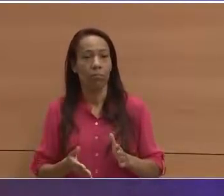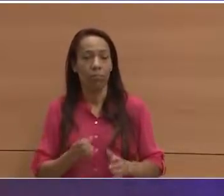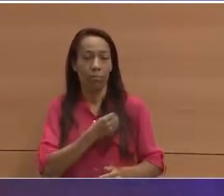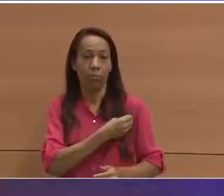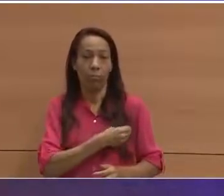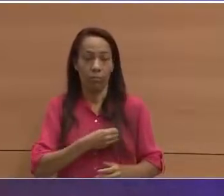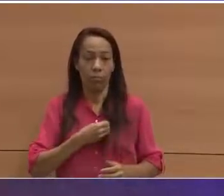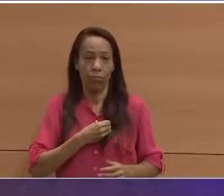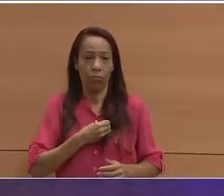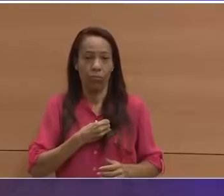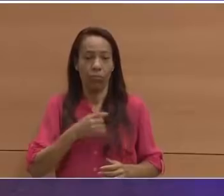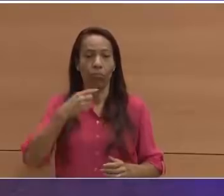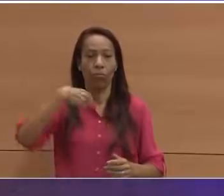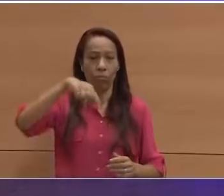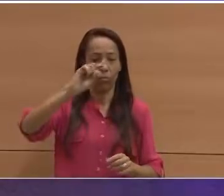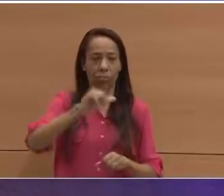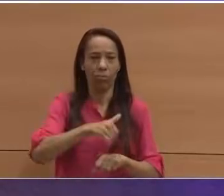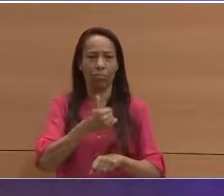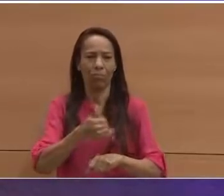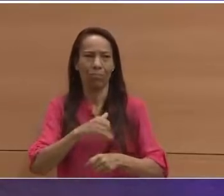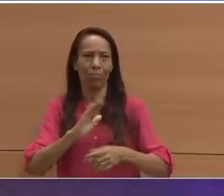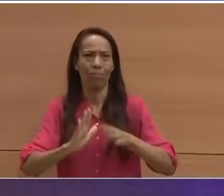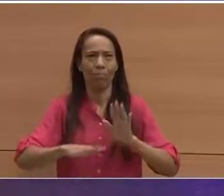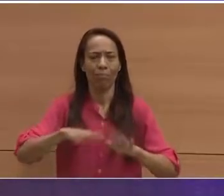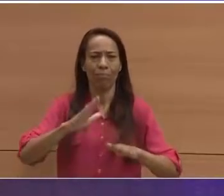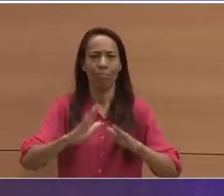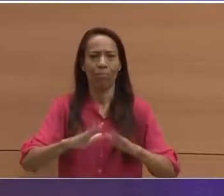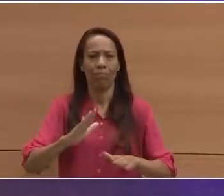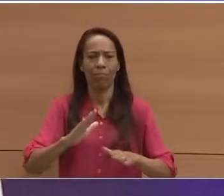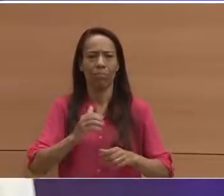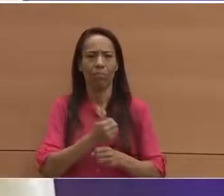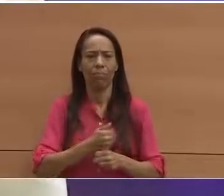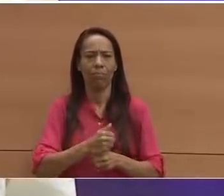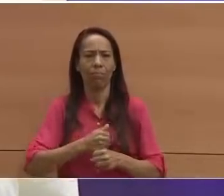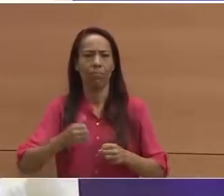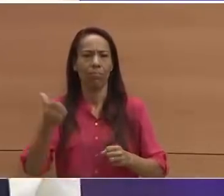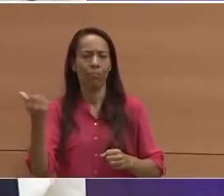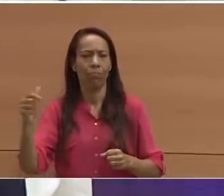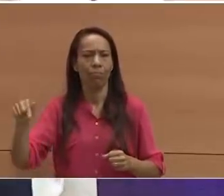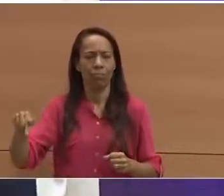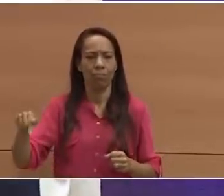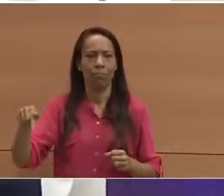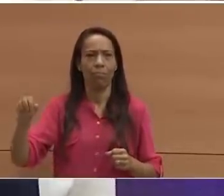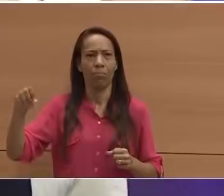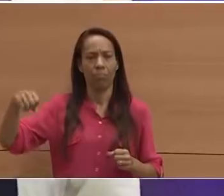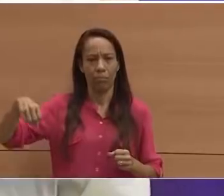ano 69 de Jerusalém e foi parar em